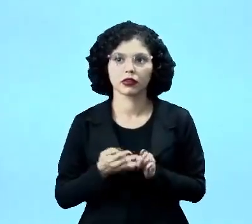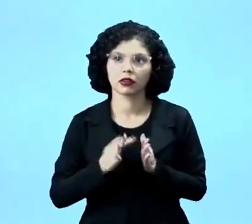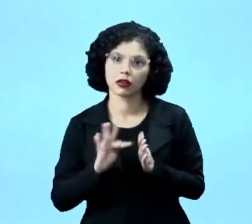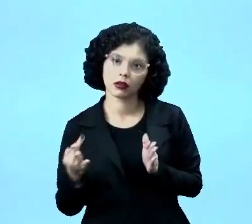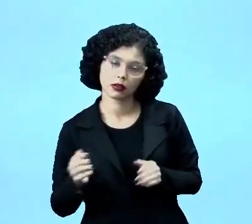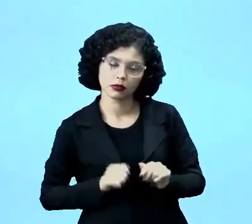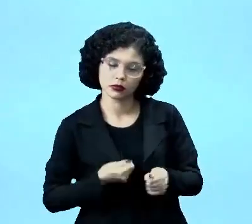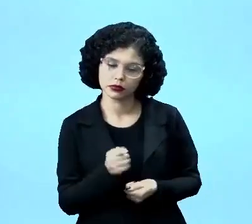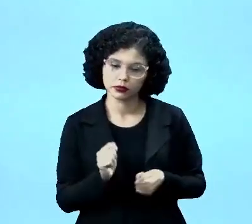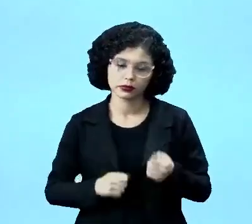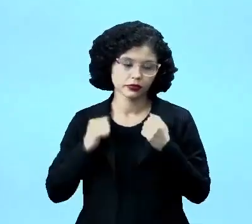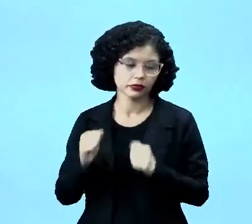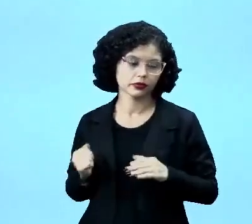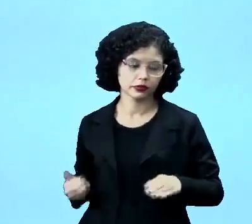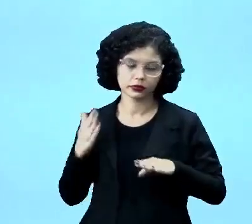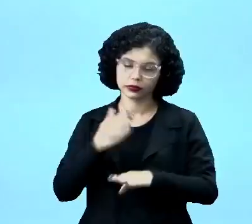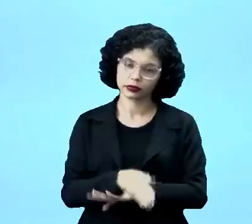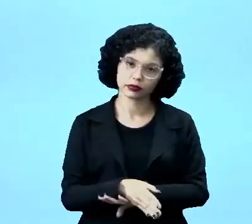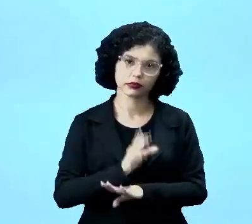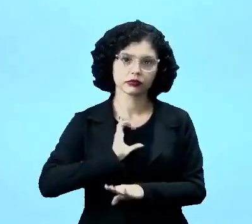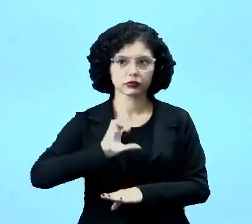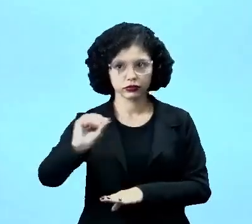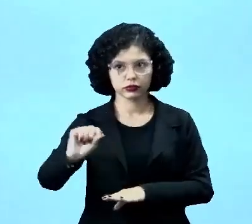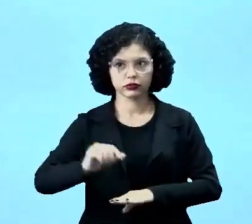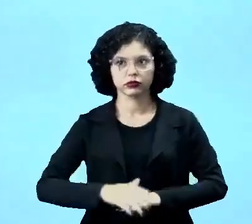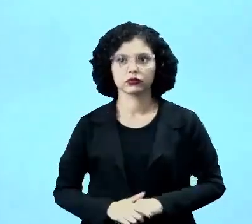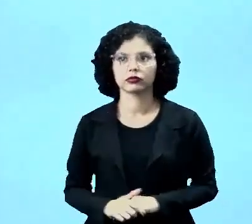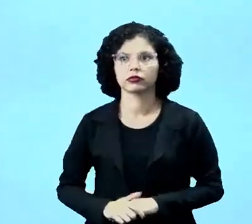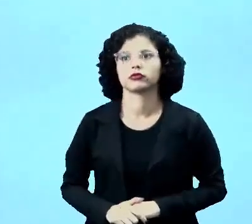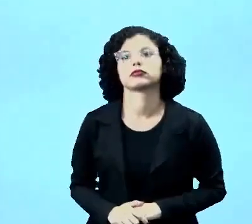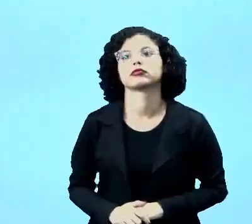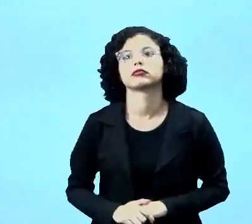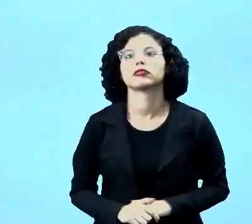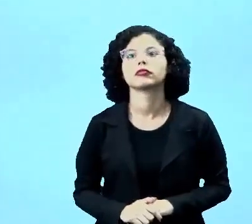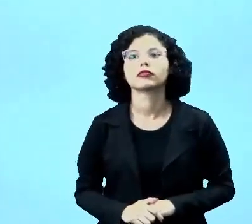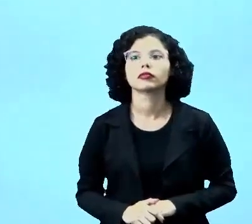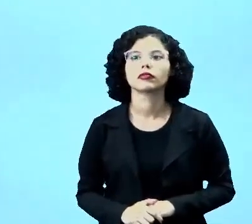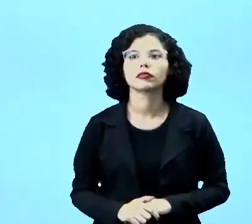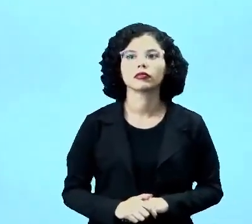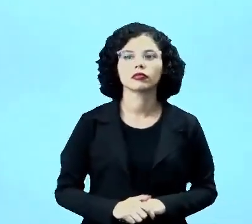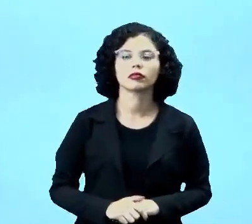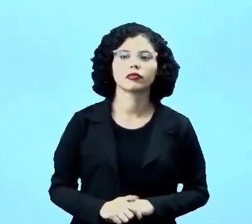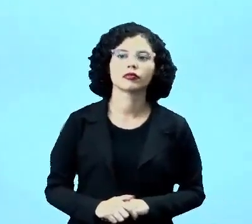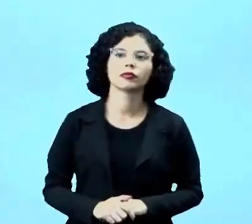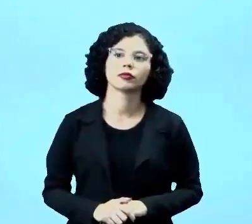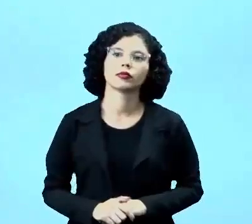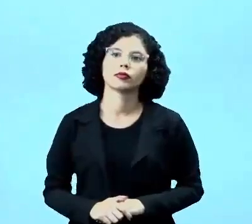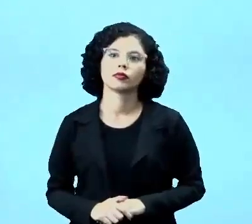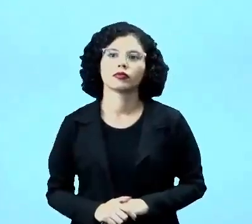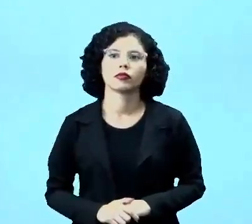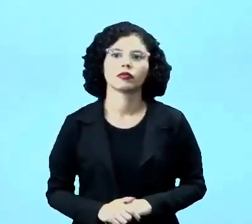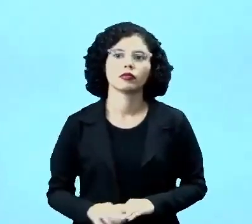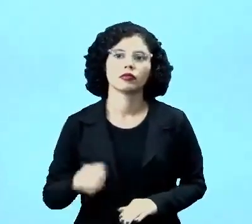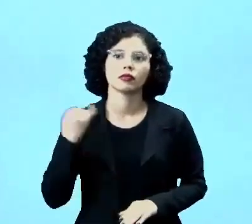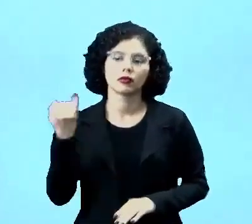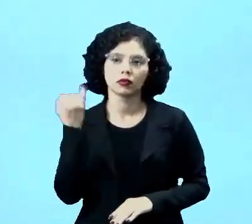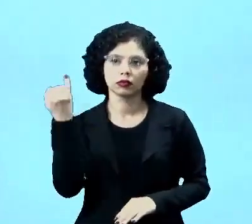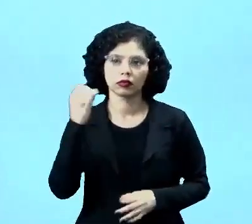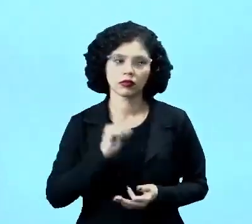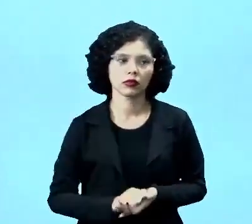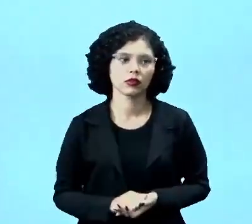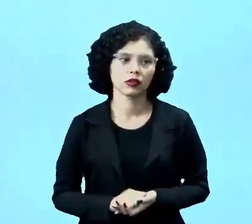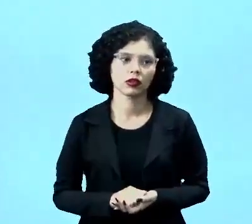função de controle de quem pode entrar e de quem está autorizado a sair. E é essencial para o